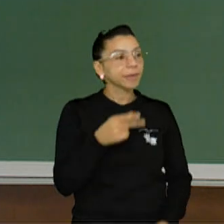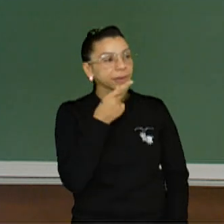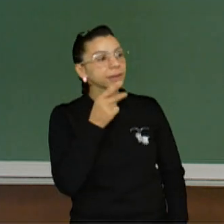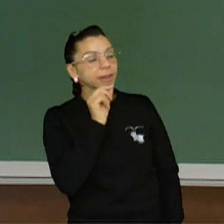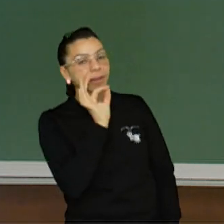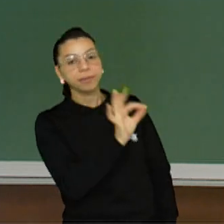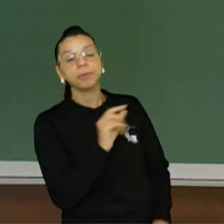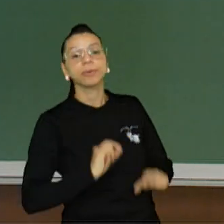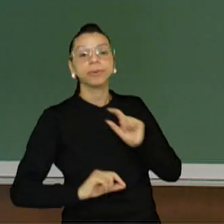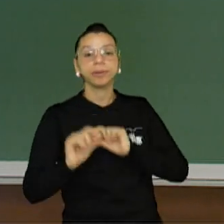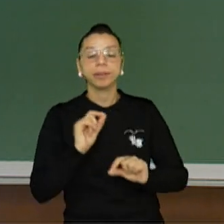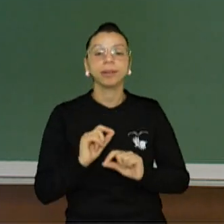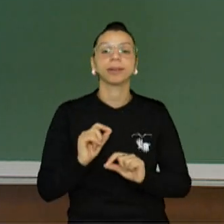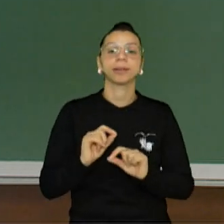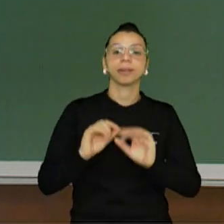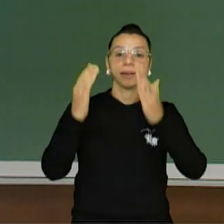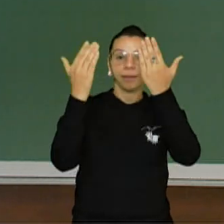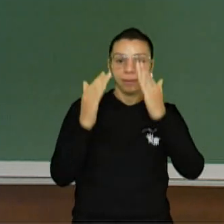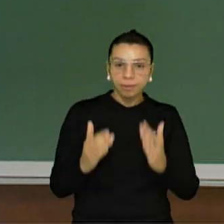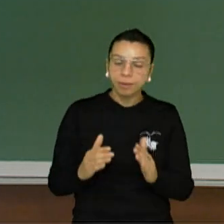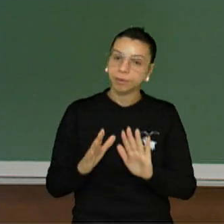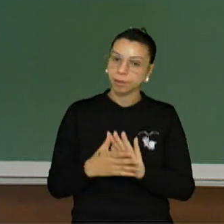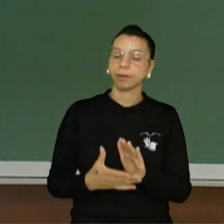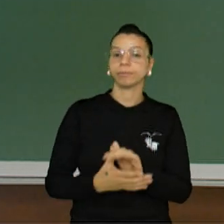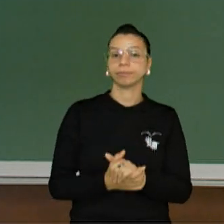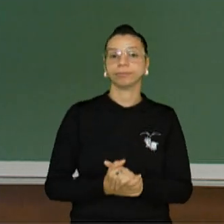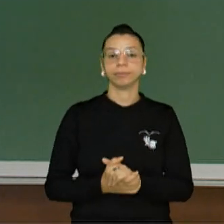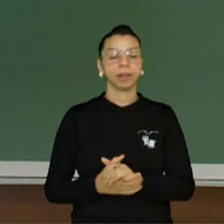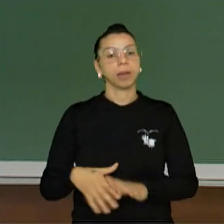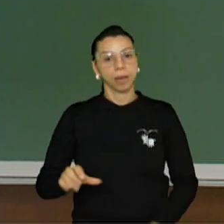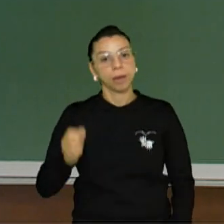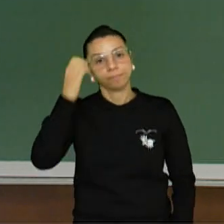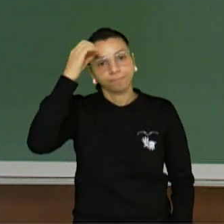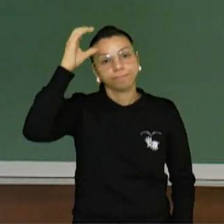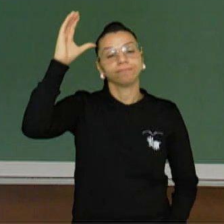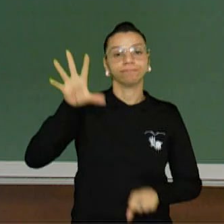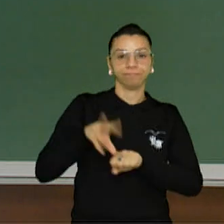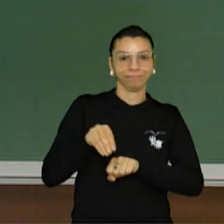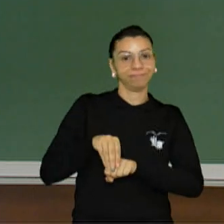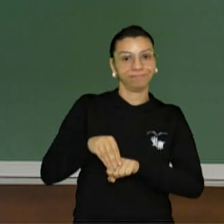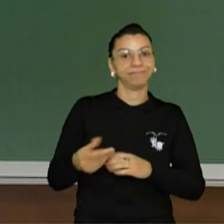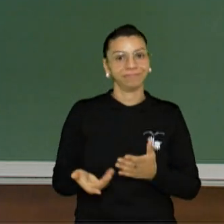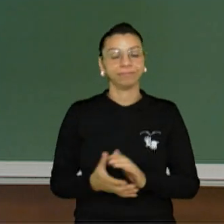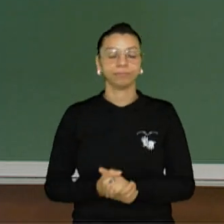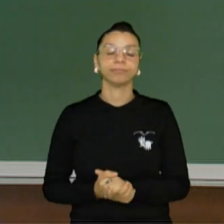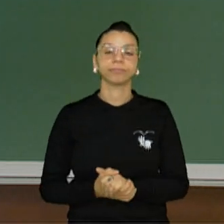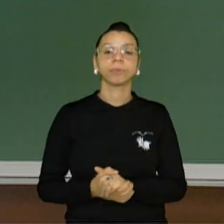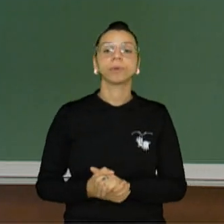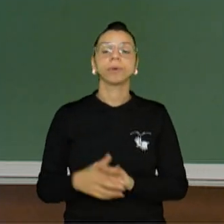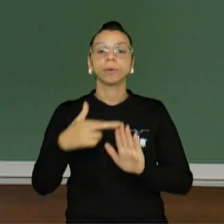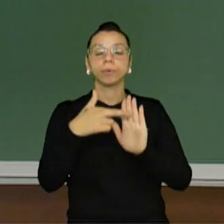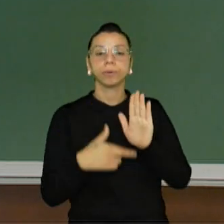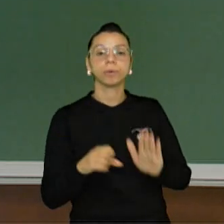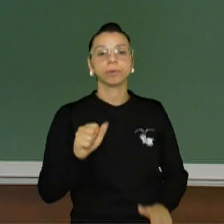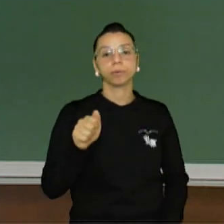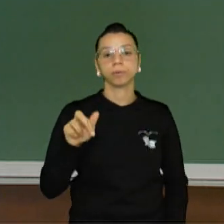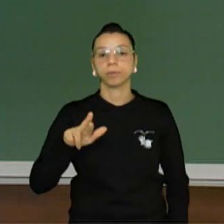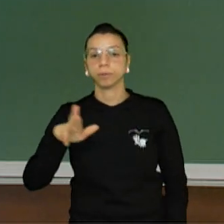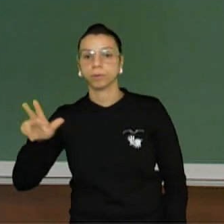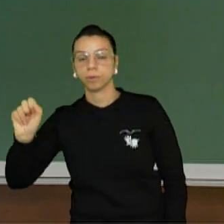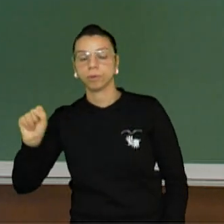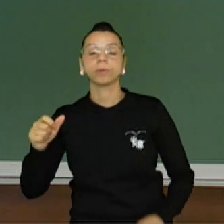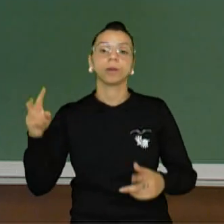que é a matéria do terceiro, mas já está adiantando aí, é um conhecimento, tá? Então, usando a regra de Sarros, a